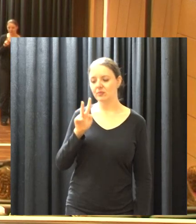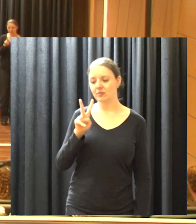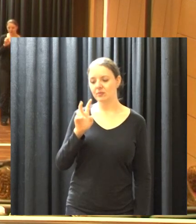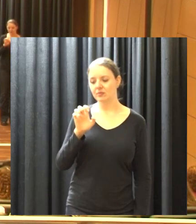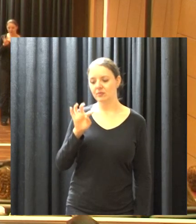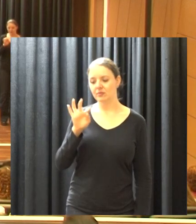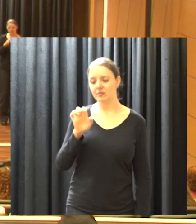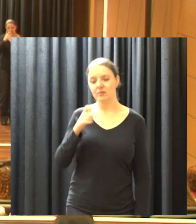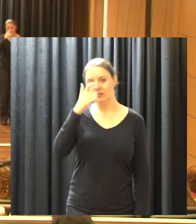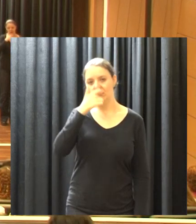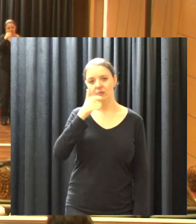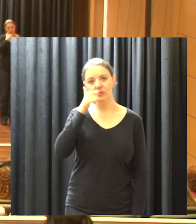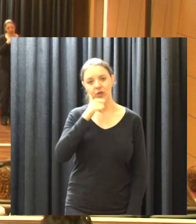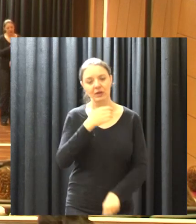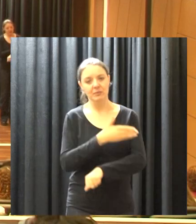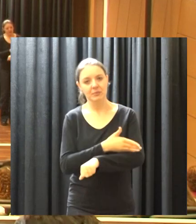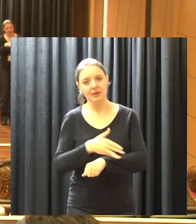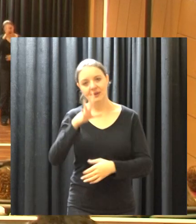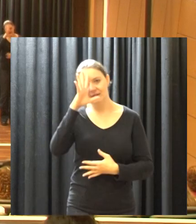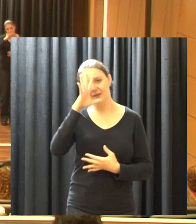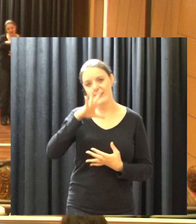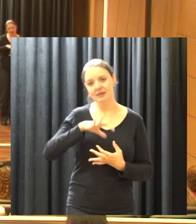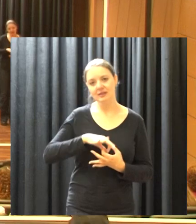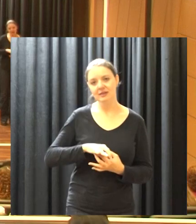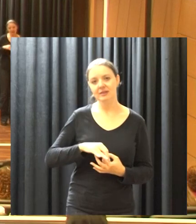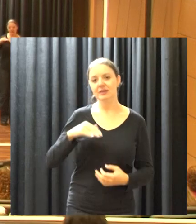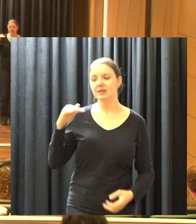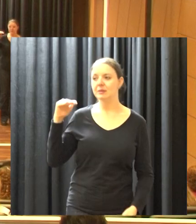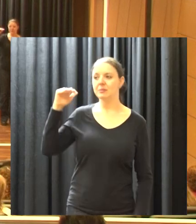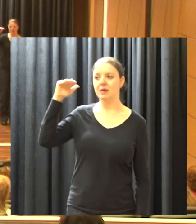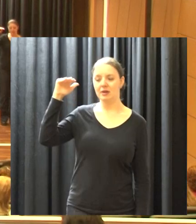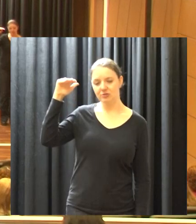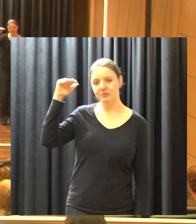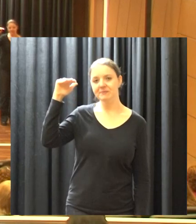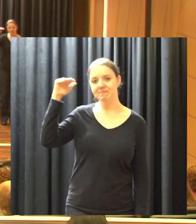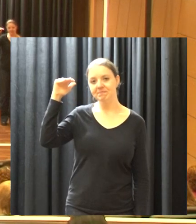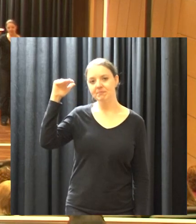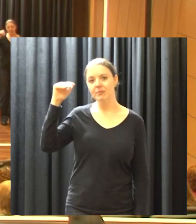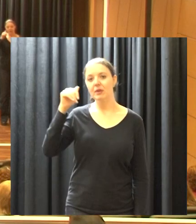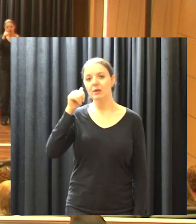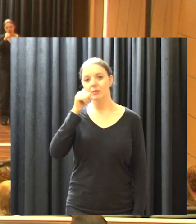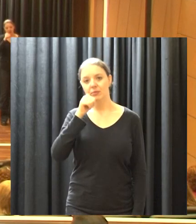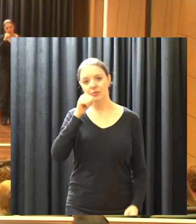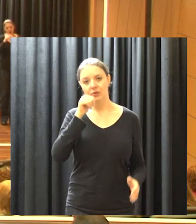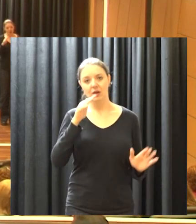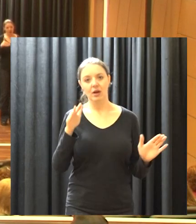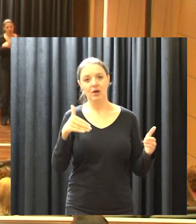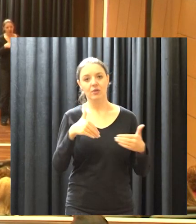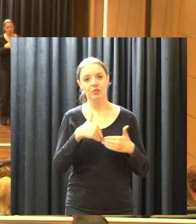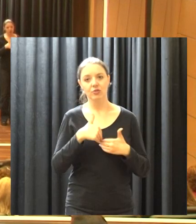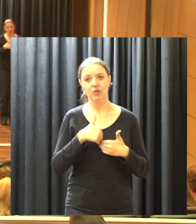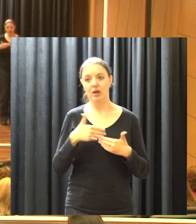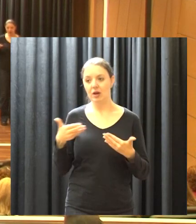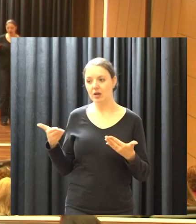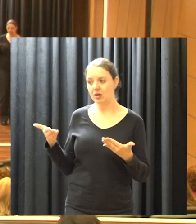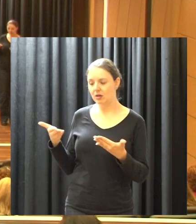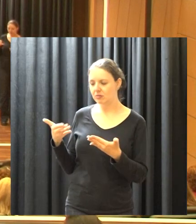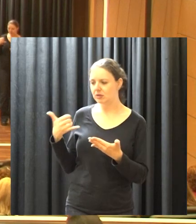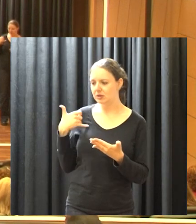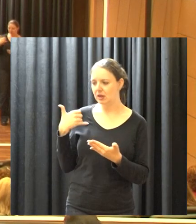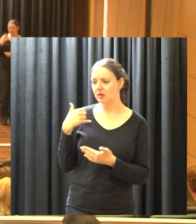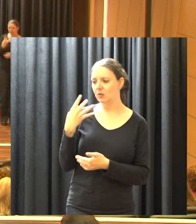uma mulher branca, cis, de média estatura. Sou também uma mulher autista. Eu tive o diagnóstico aos